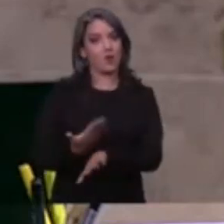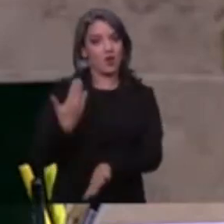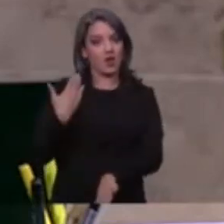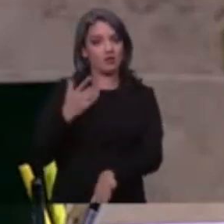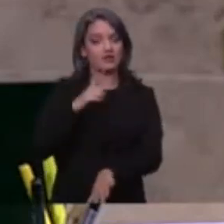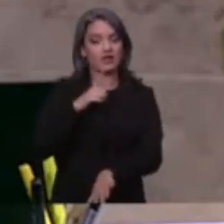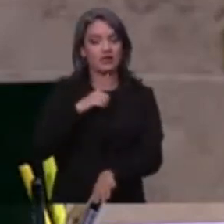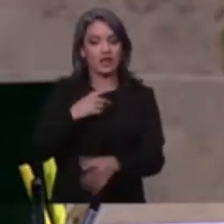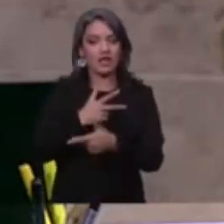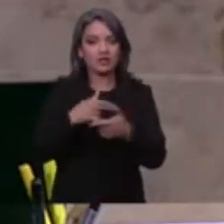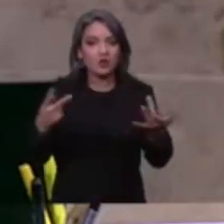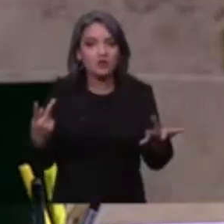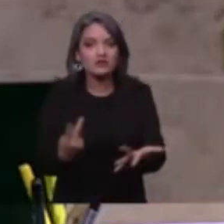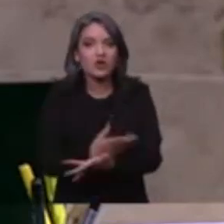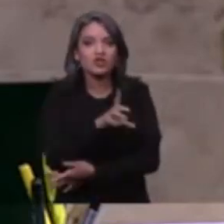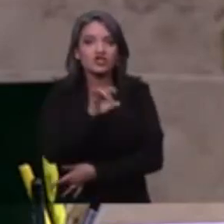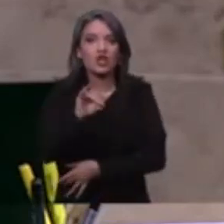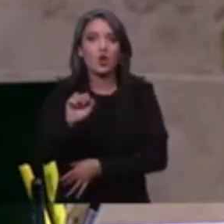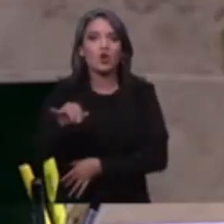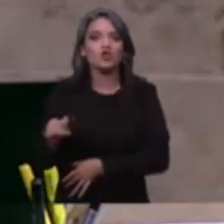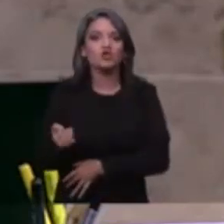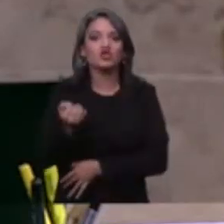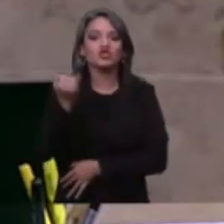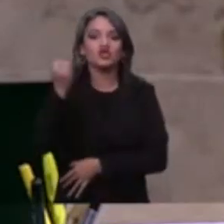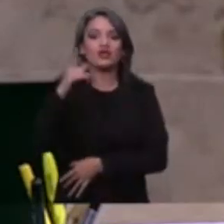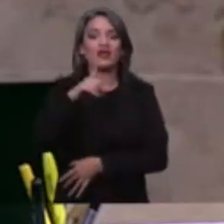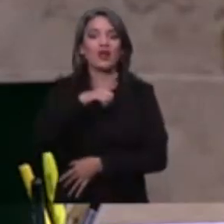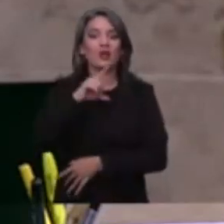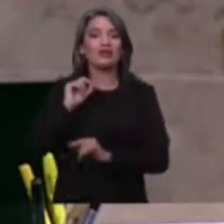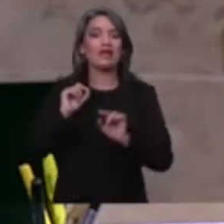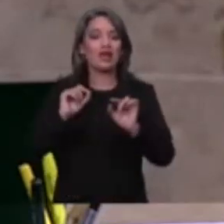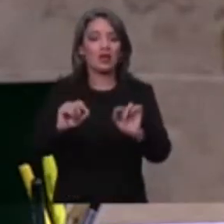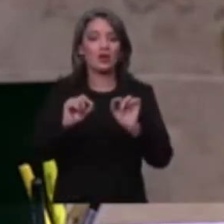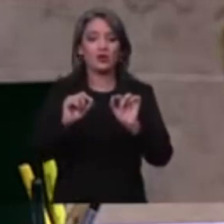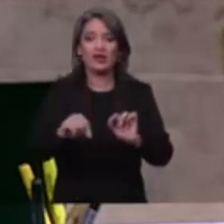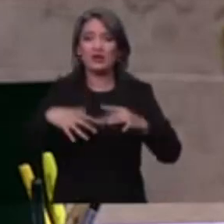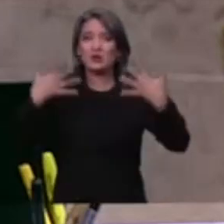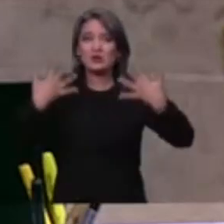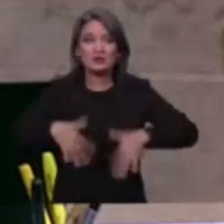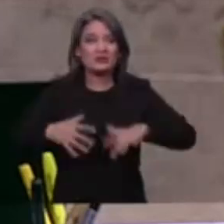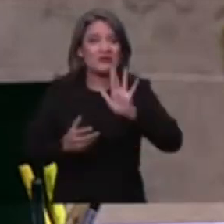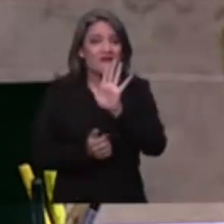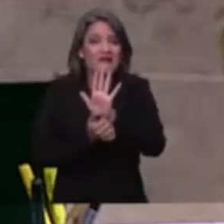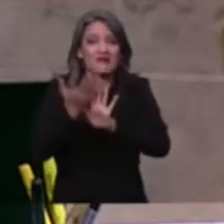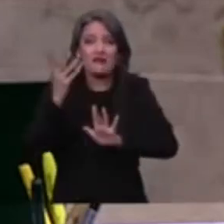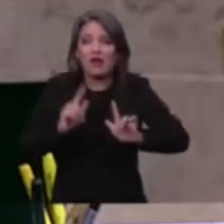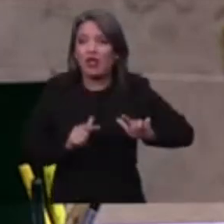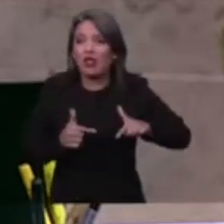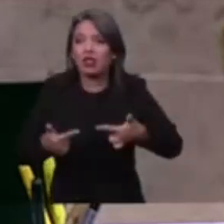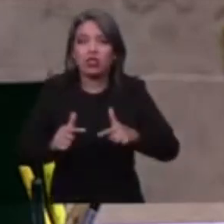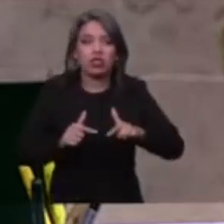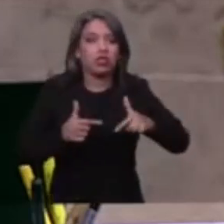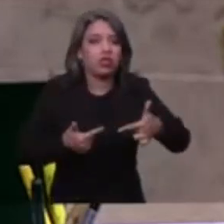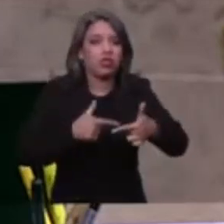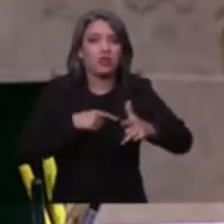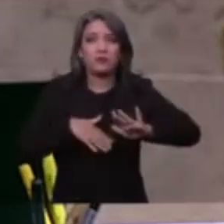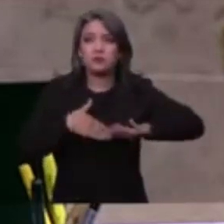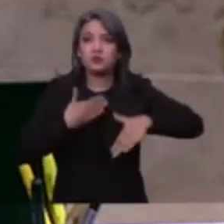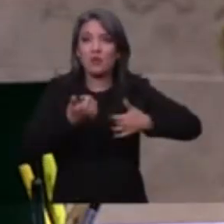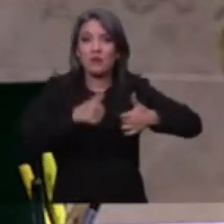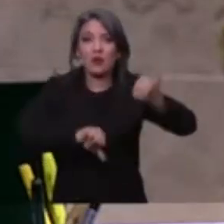Os atentados do dia 8 de janeiro se traduziram no epílogo de uma sequência de atos escalados